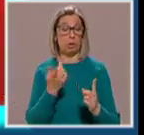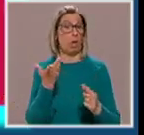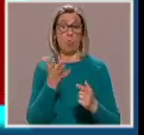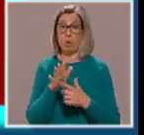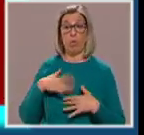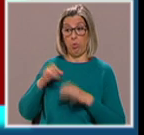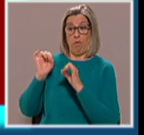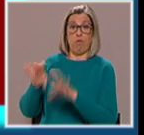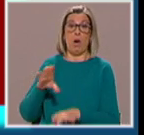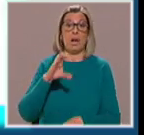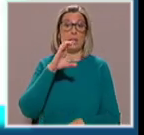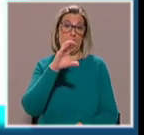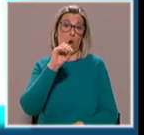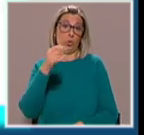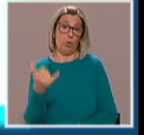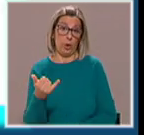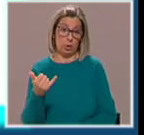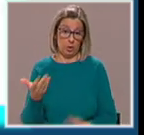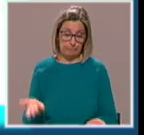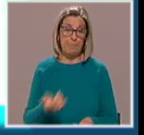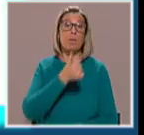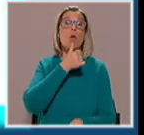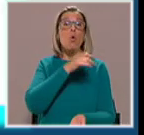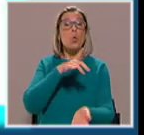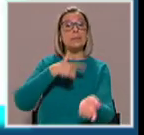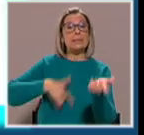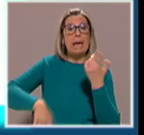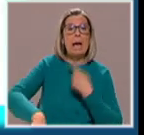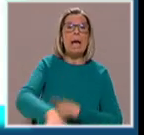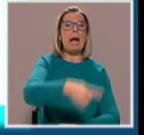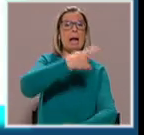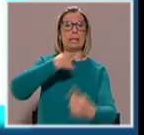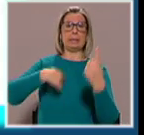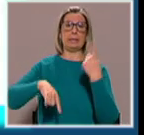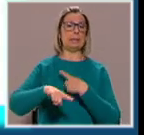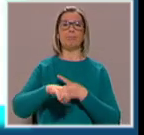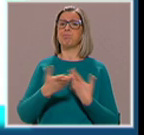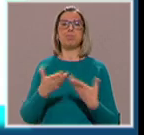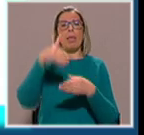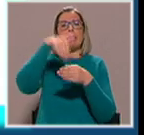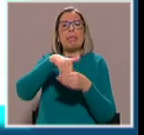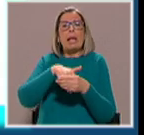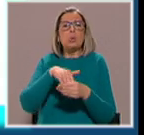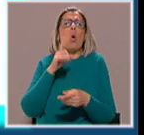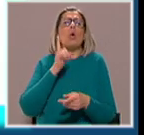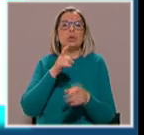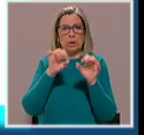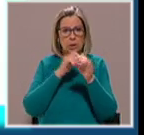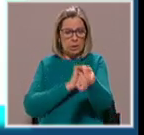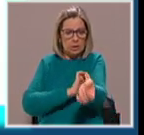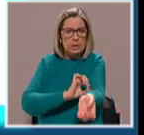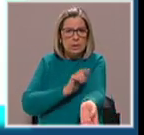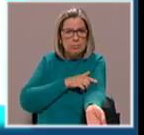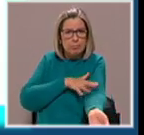carbono. Todo o percurso do sangue no nosso corpo faz-se no interior de estruturas